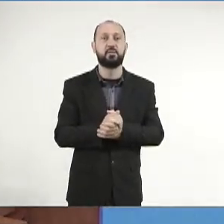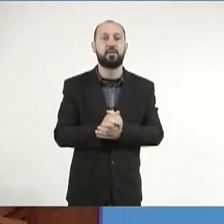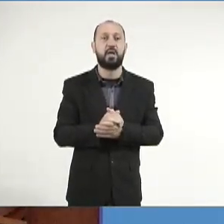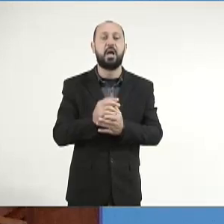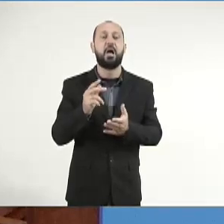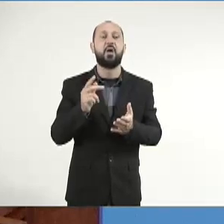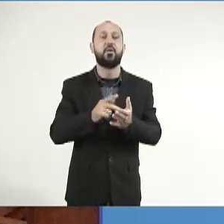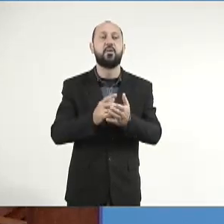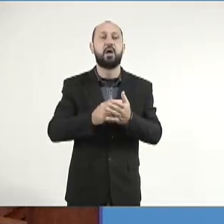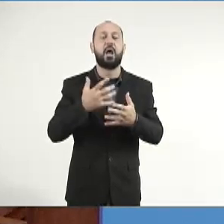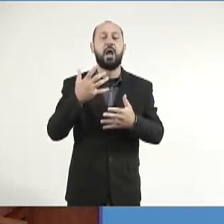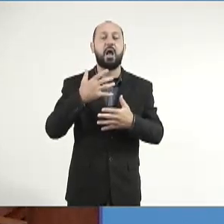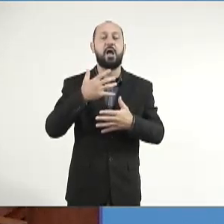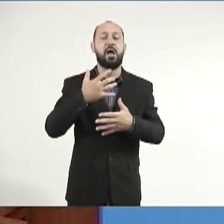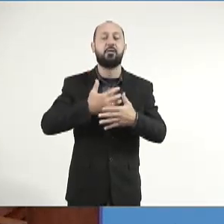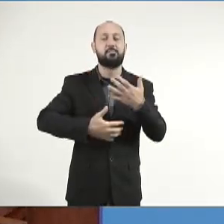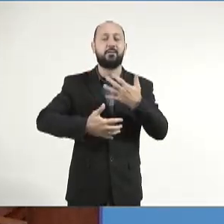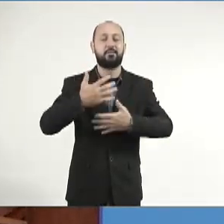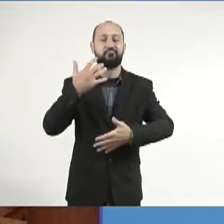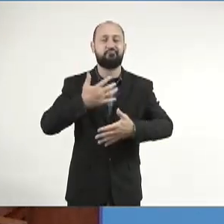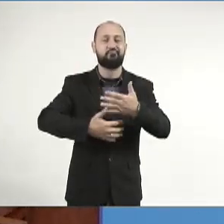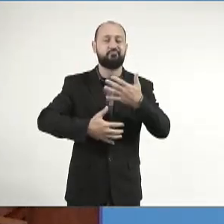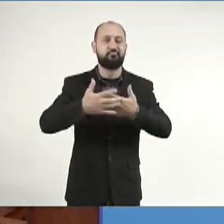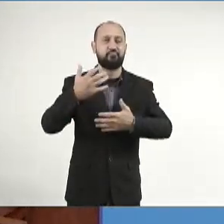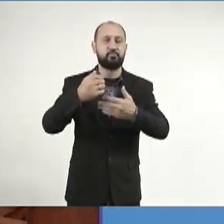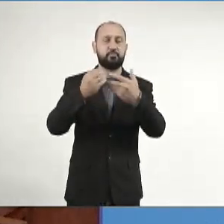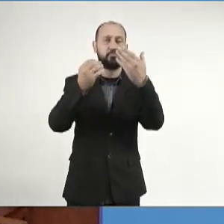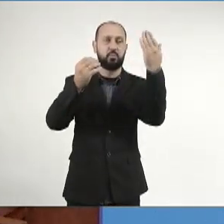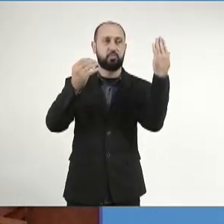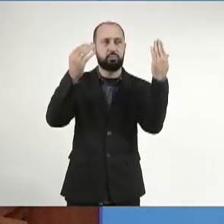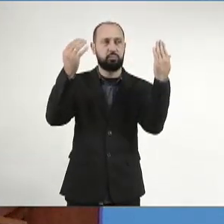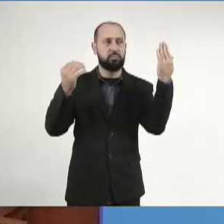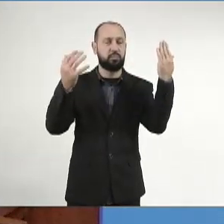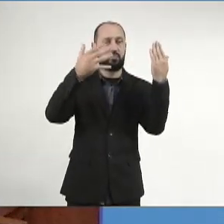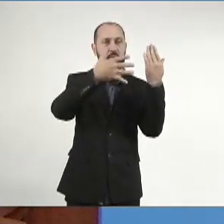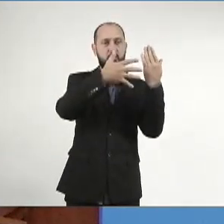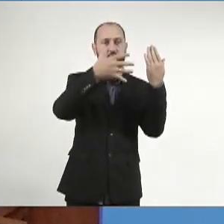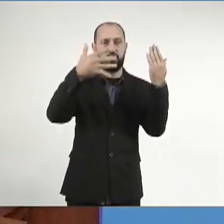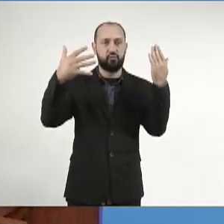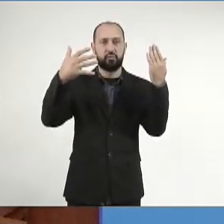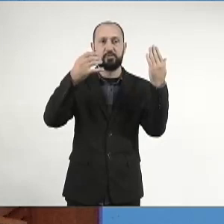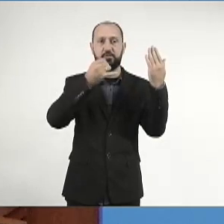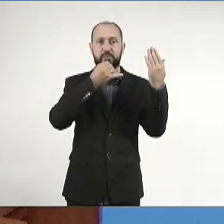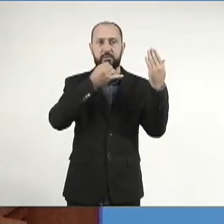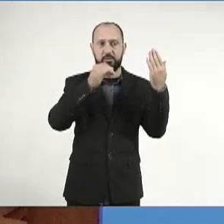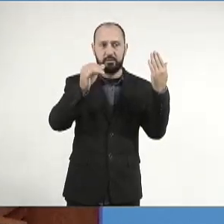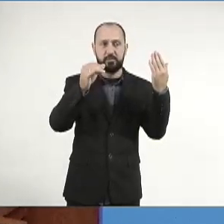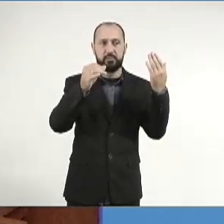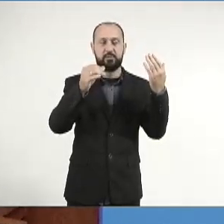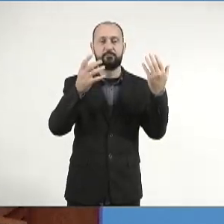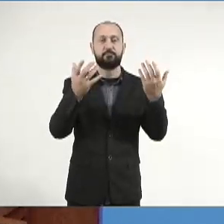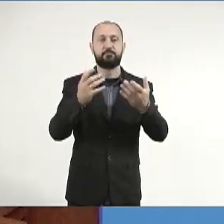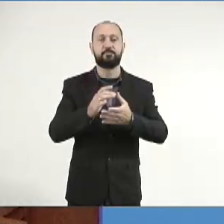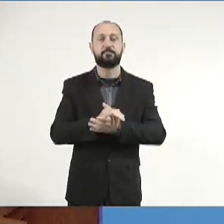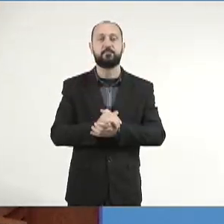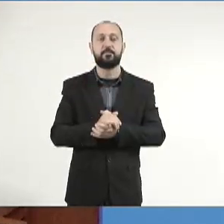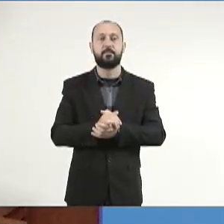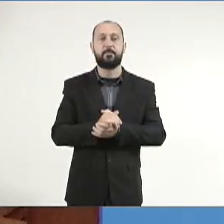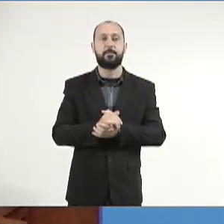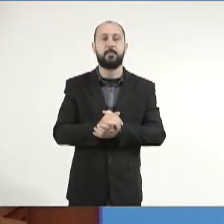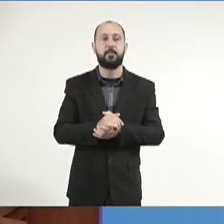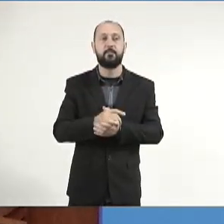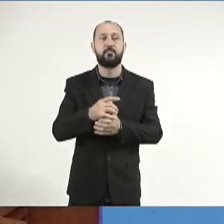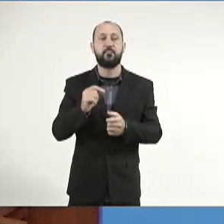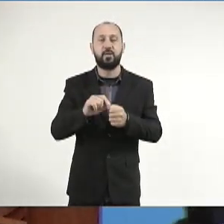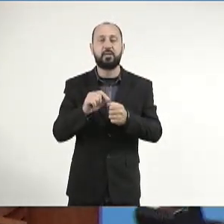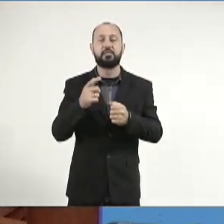verdadeira esculhambação em relação aos postes de energia elétrica compartilhados por